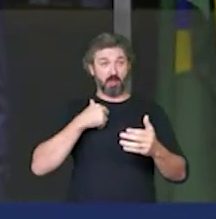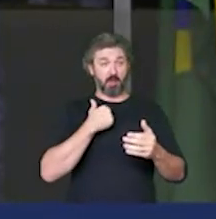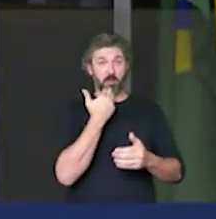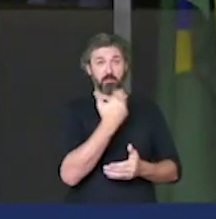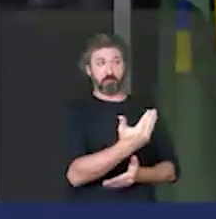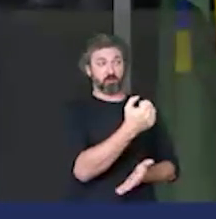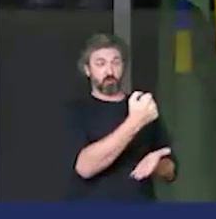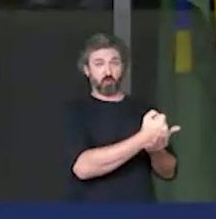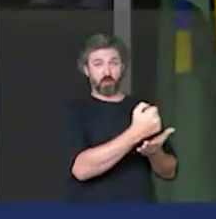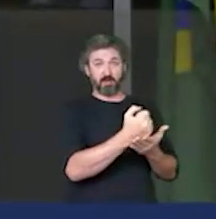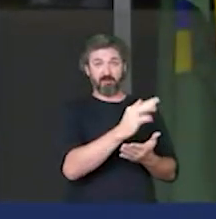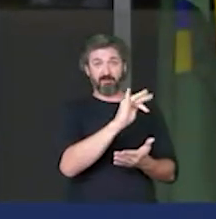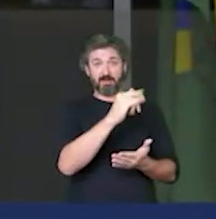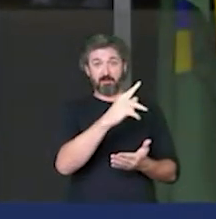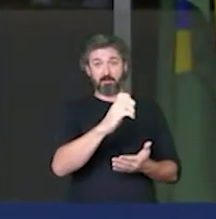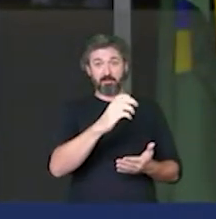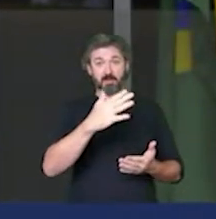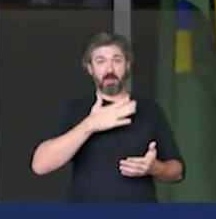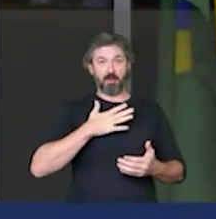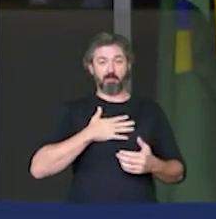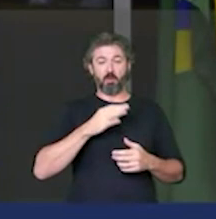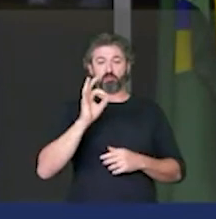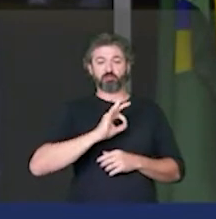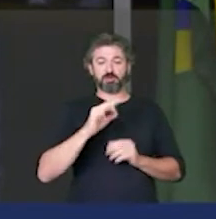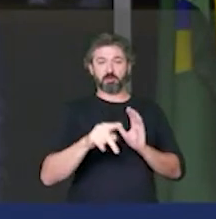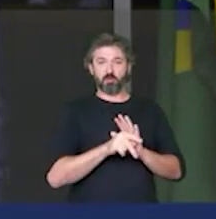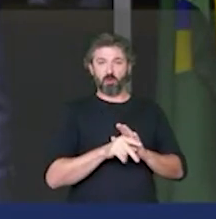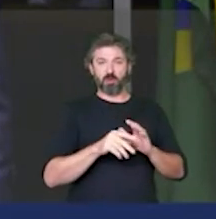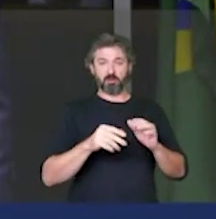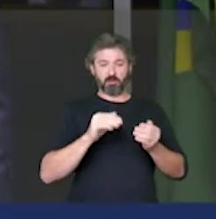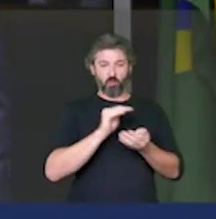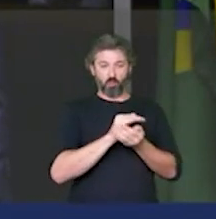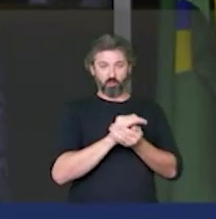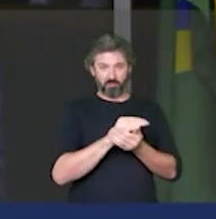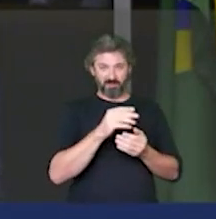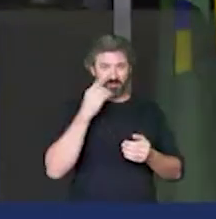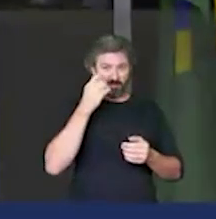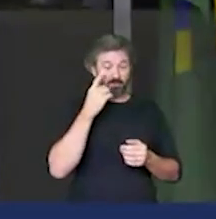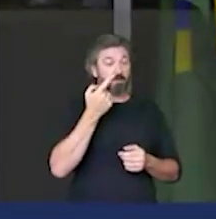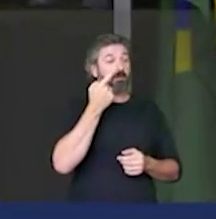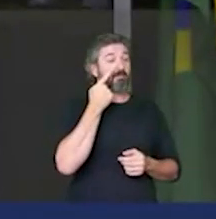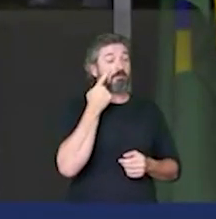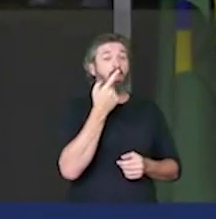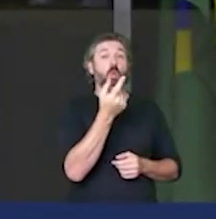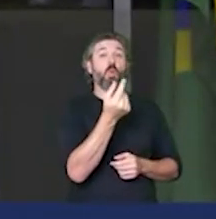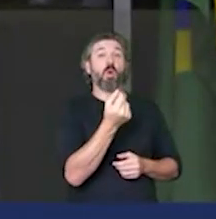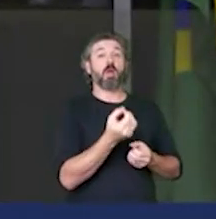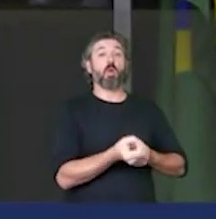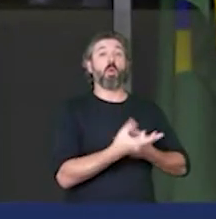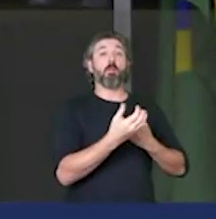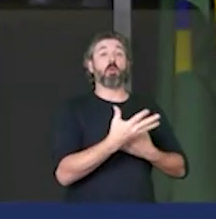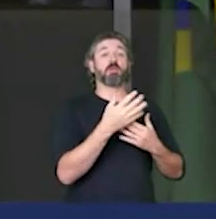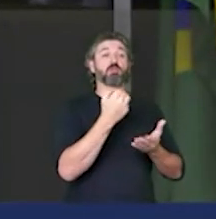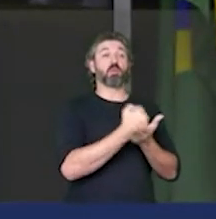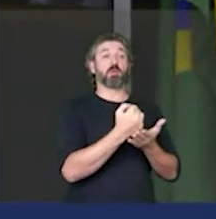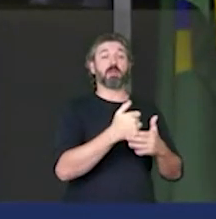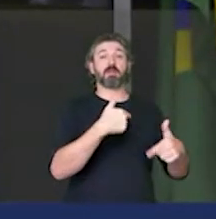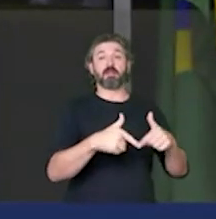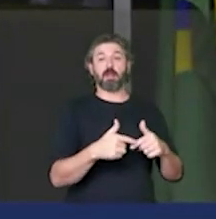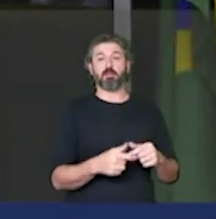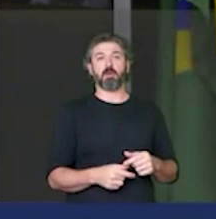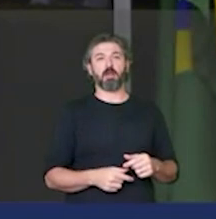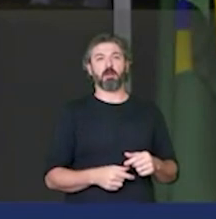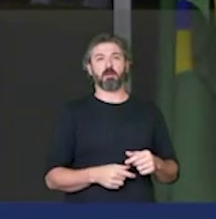que eu contratei com a minha cota parlamentar para saber o quanto de emprego e renda seria gerado aos brasileiros